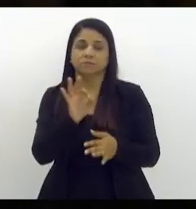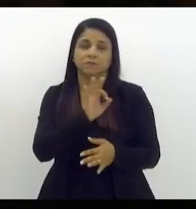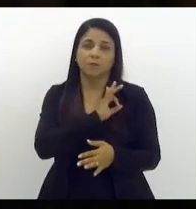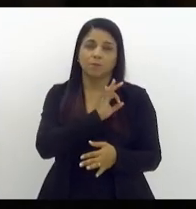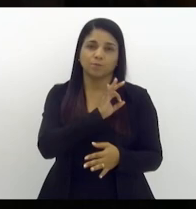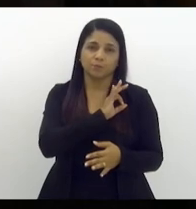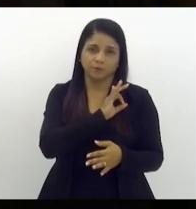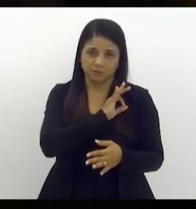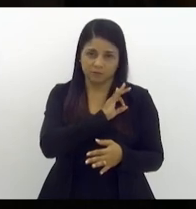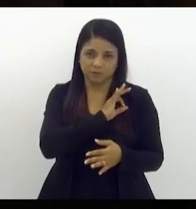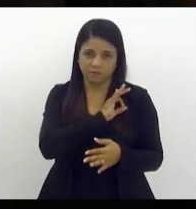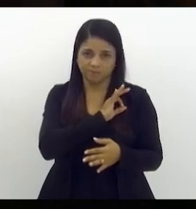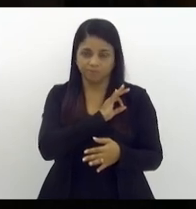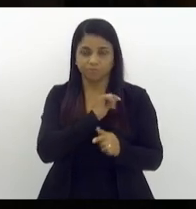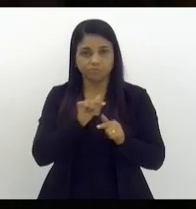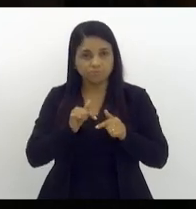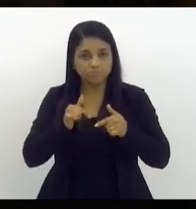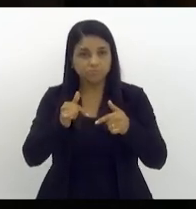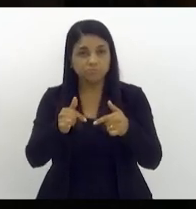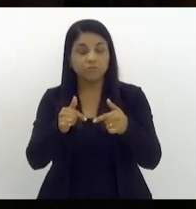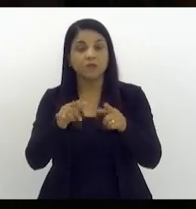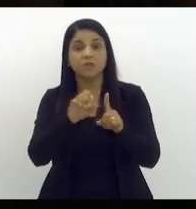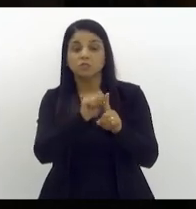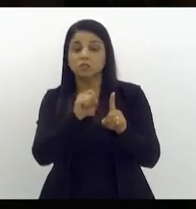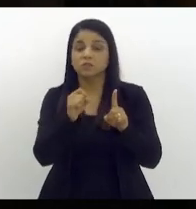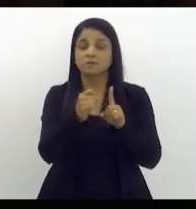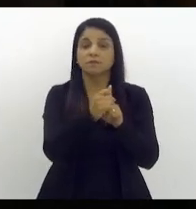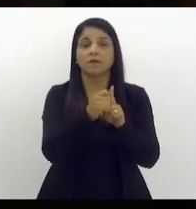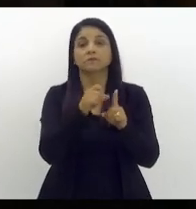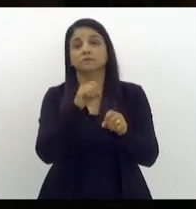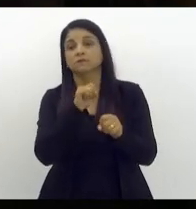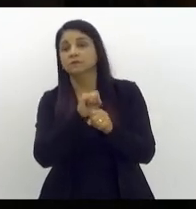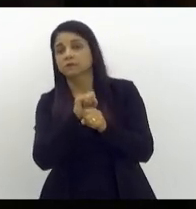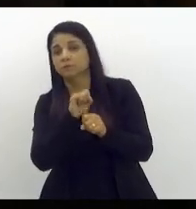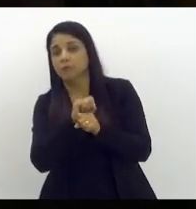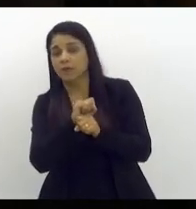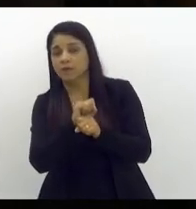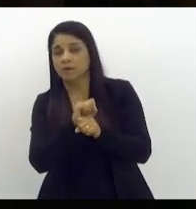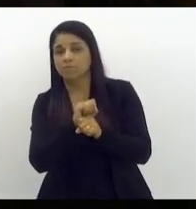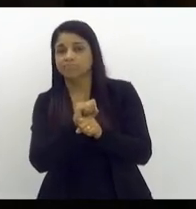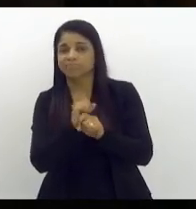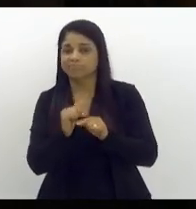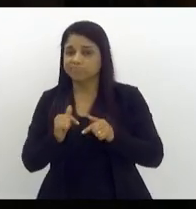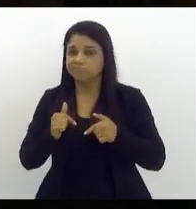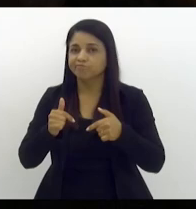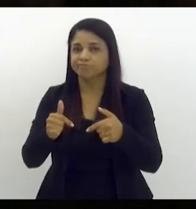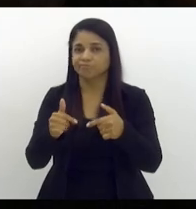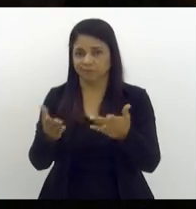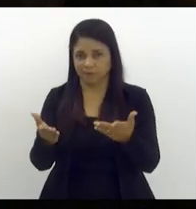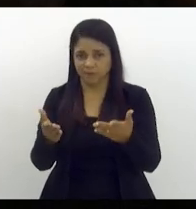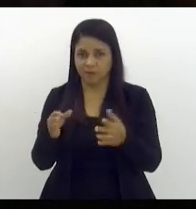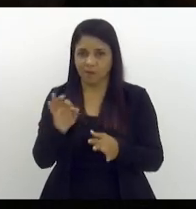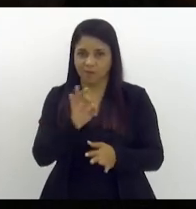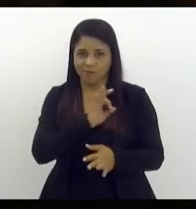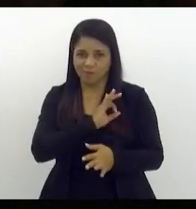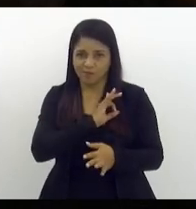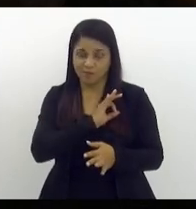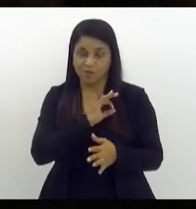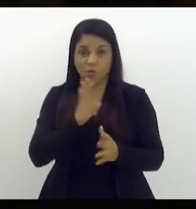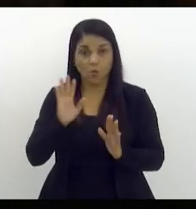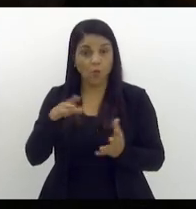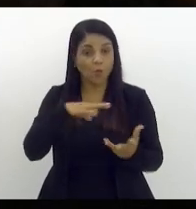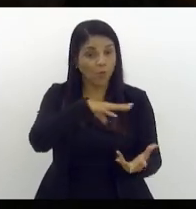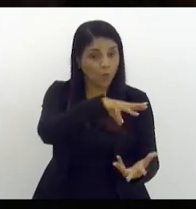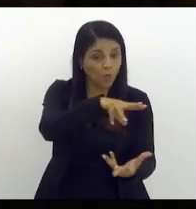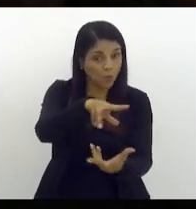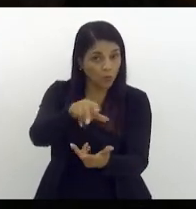e o que nós, enquanto sociedade, esperamos em termos de eficiência. Ora, se o mundo já nos